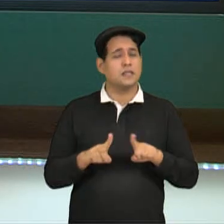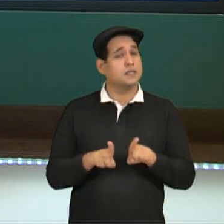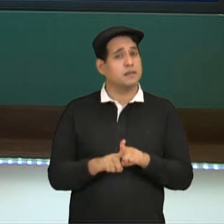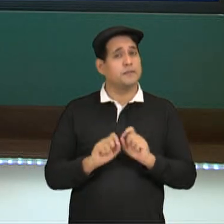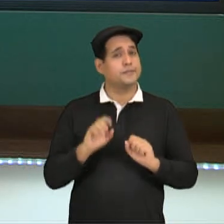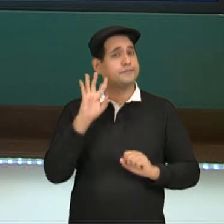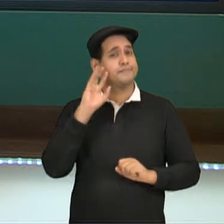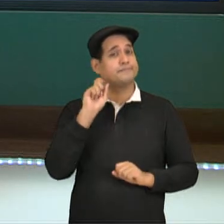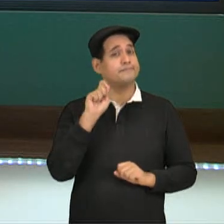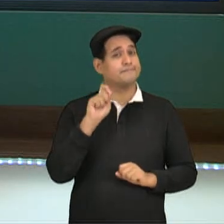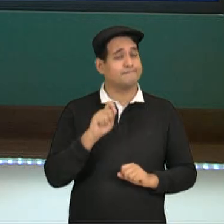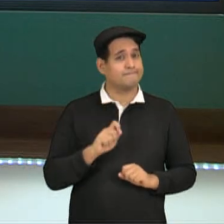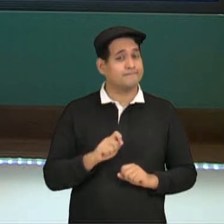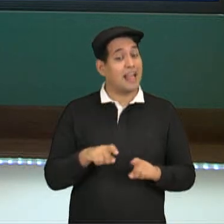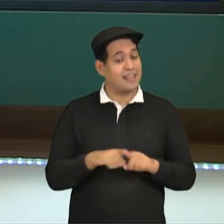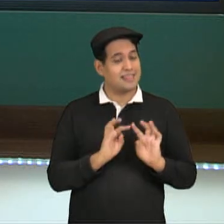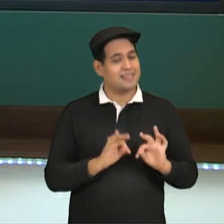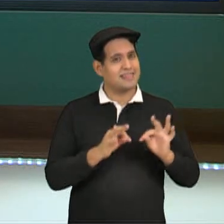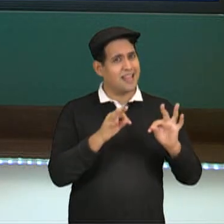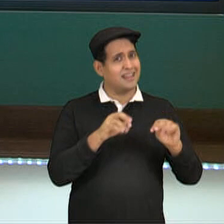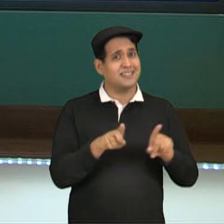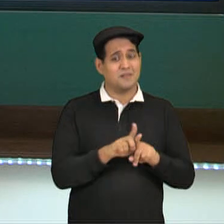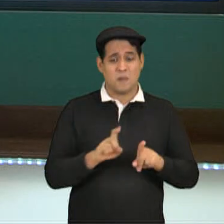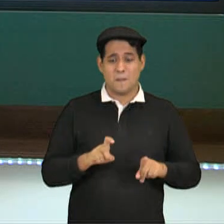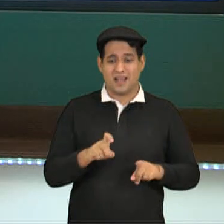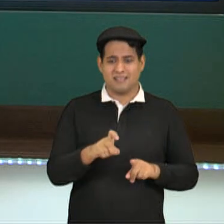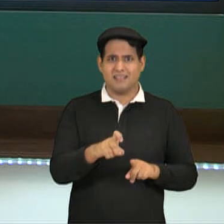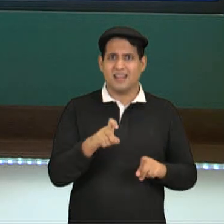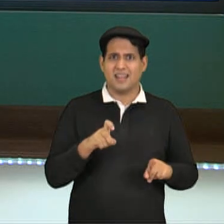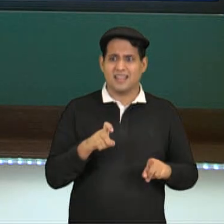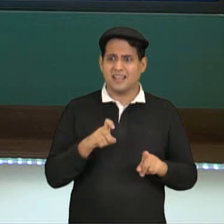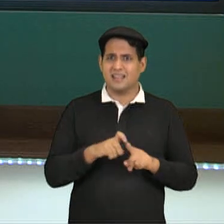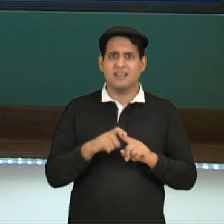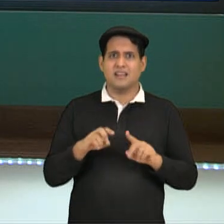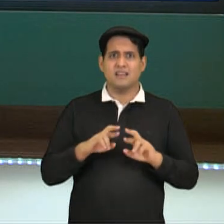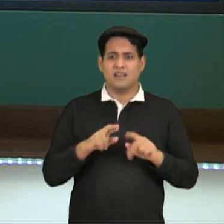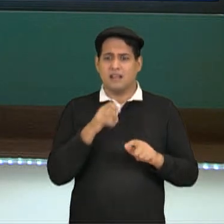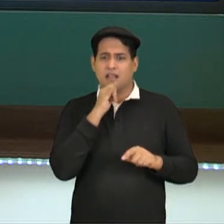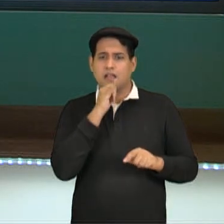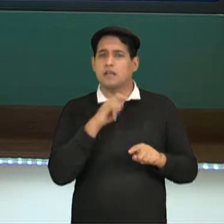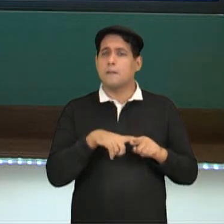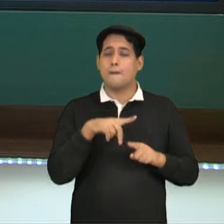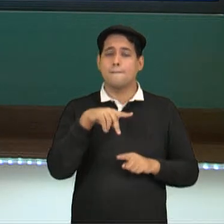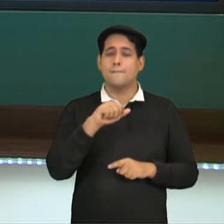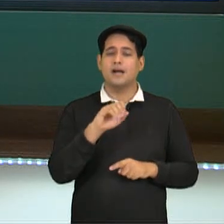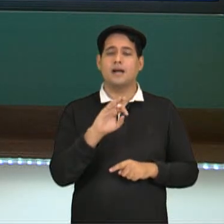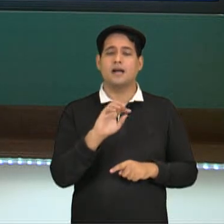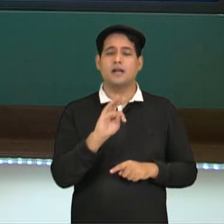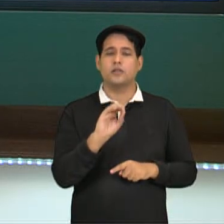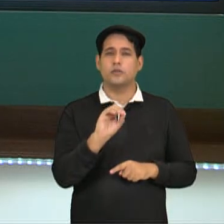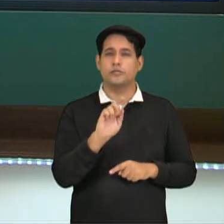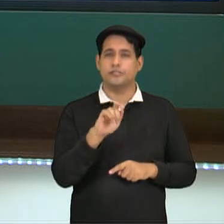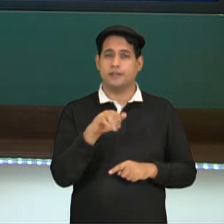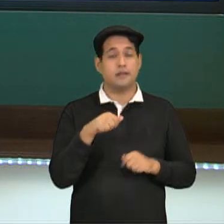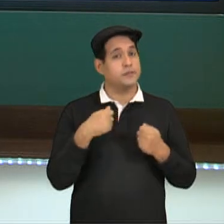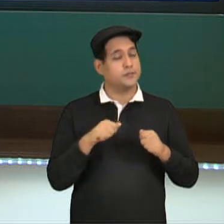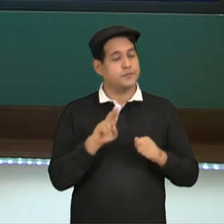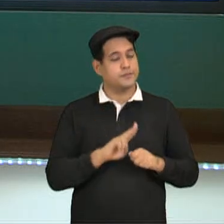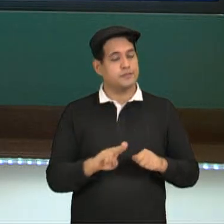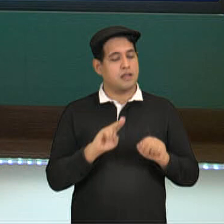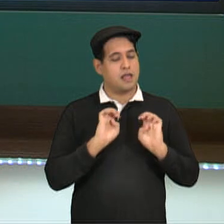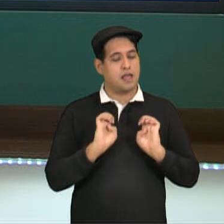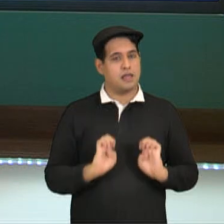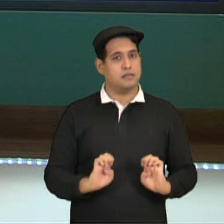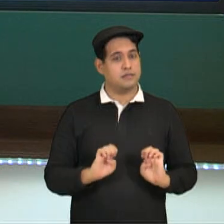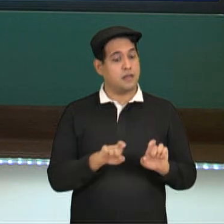também gerar com a mesma técnica uma bactéria extremamente patogênica. Por isso que a gente tem que colocar a ética em questão,